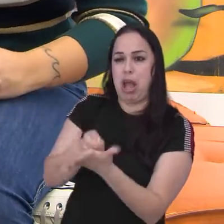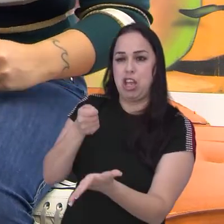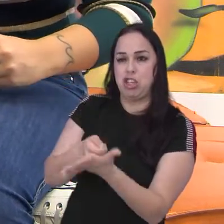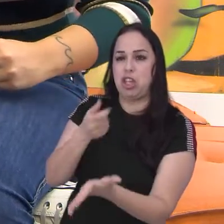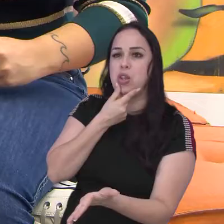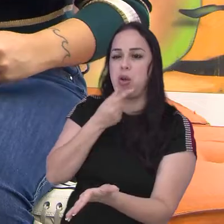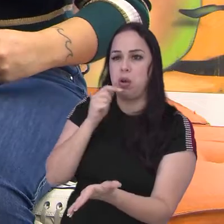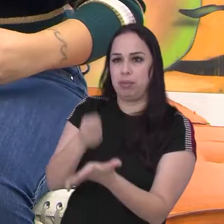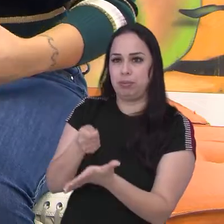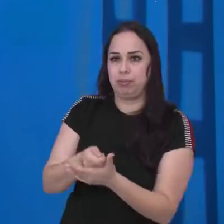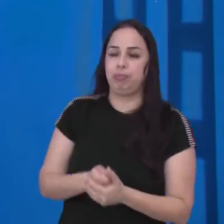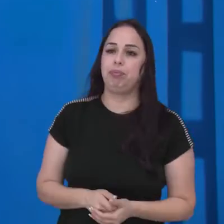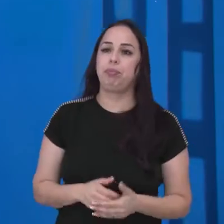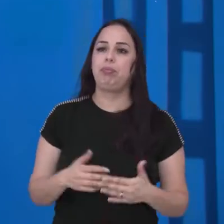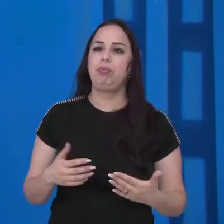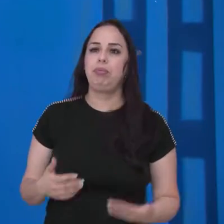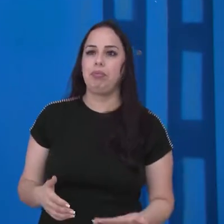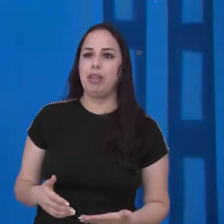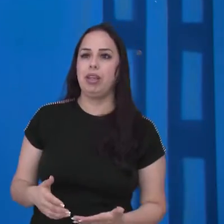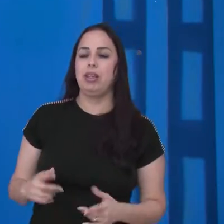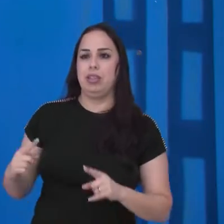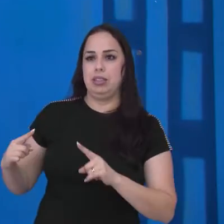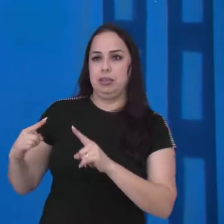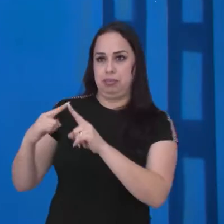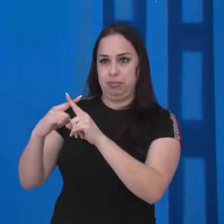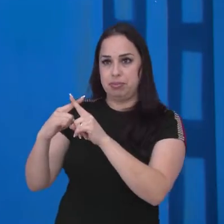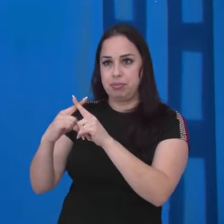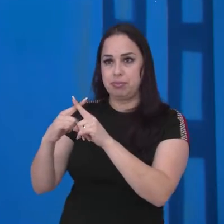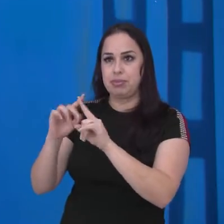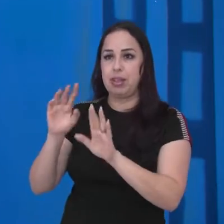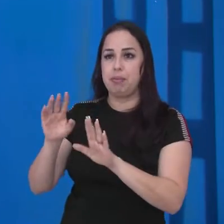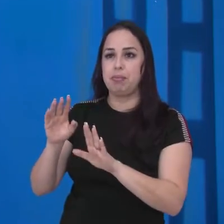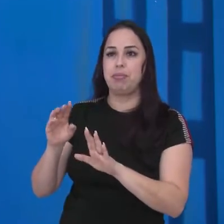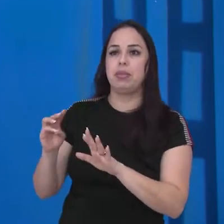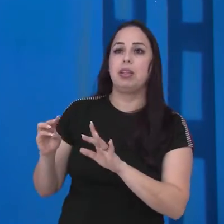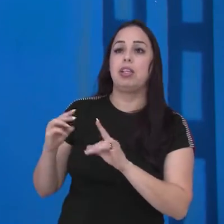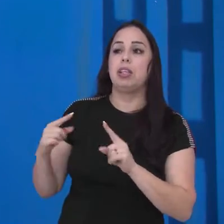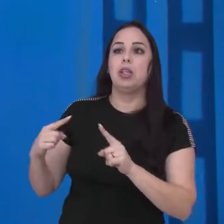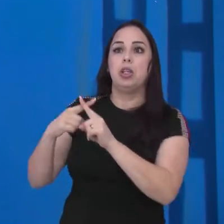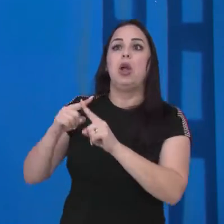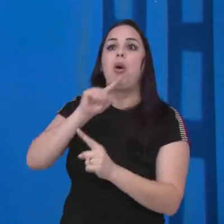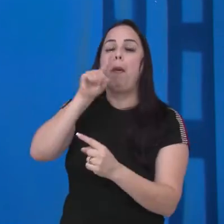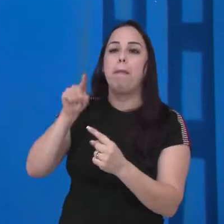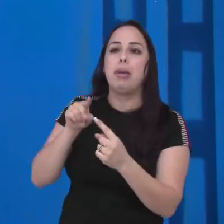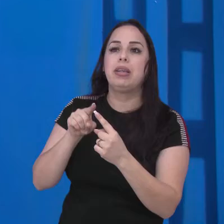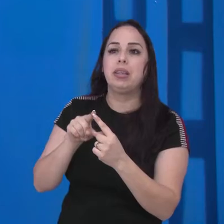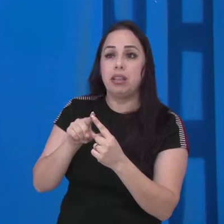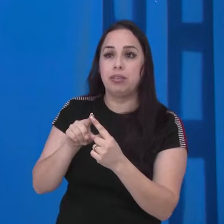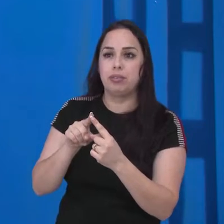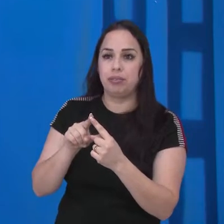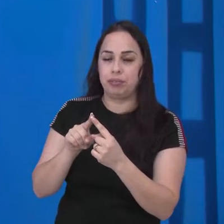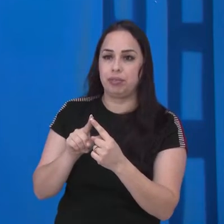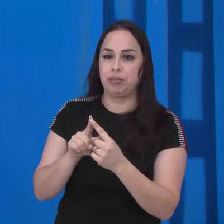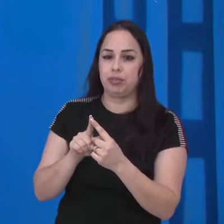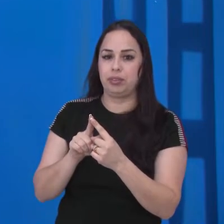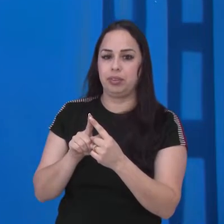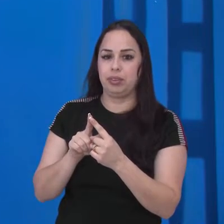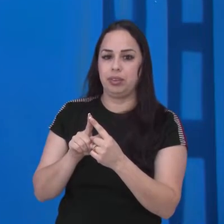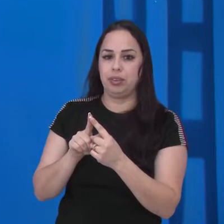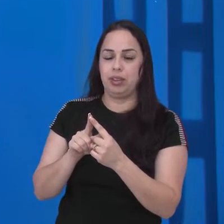rolezinho, eu vou falar em especial a Batalha dos Trilhos, mas quase todas as outras batalhas têm essa finalidade também, né?